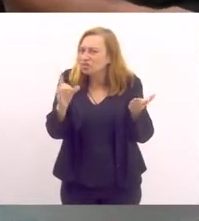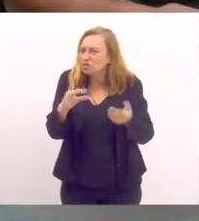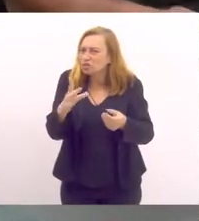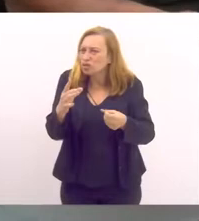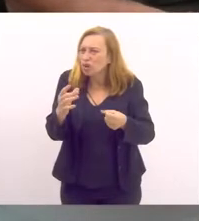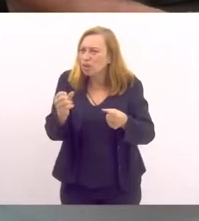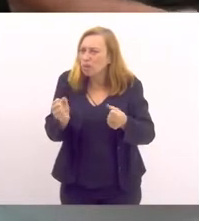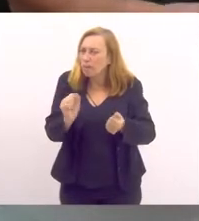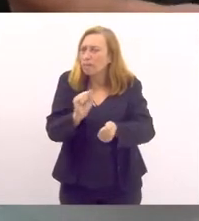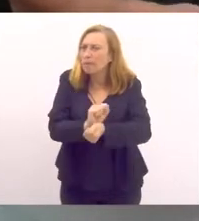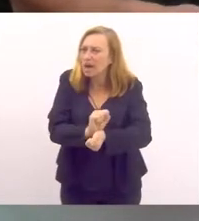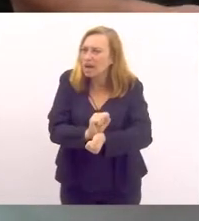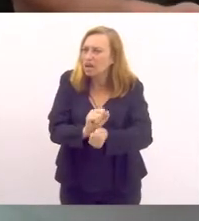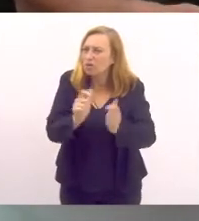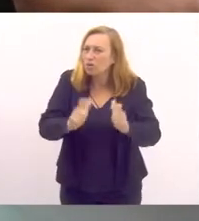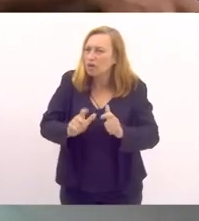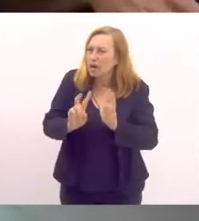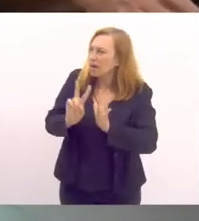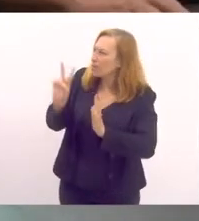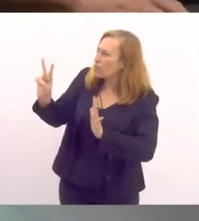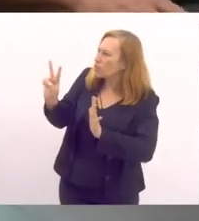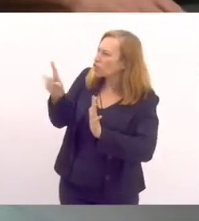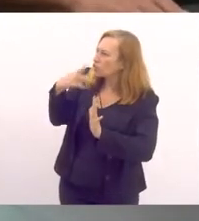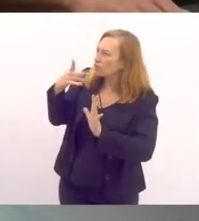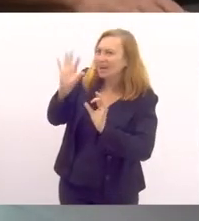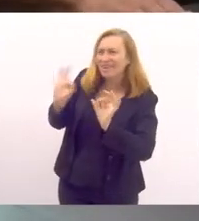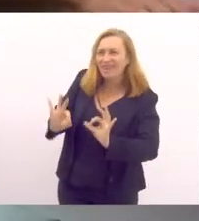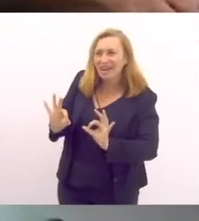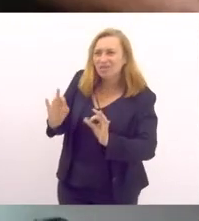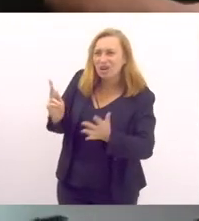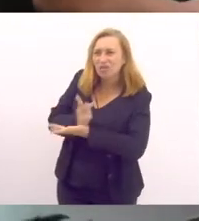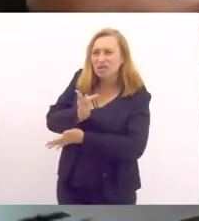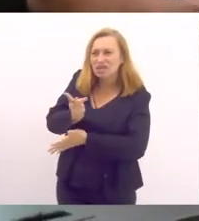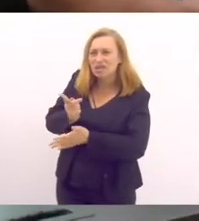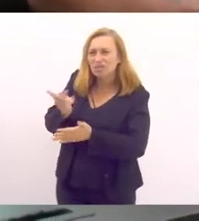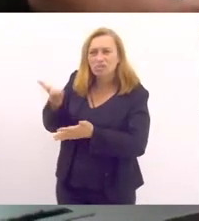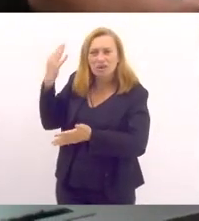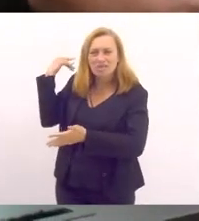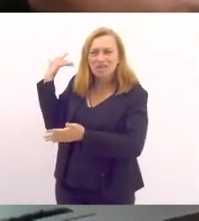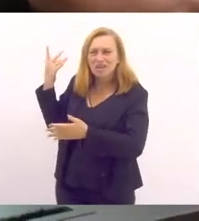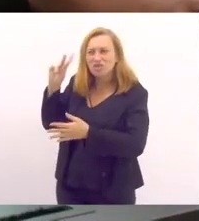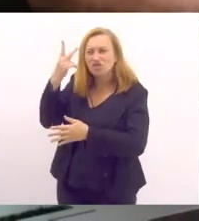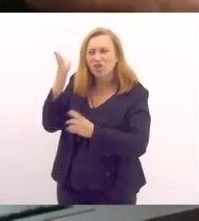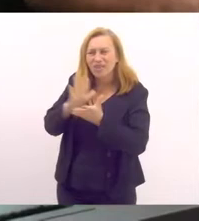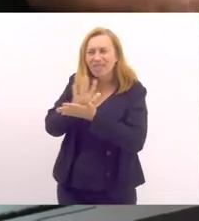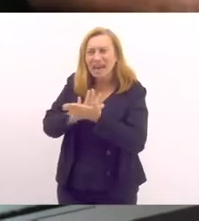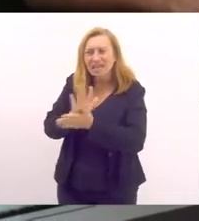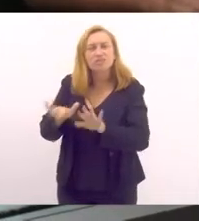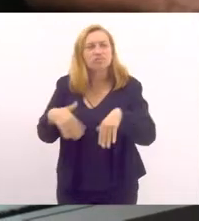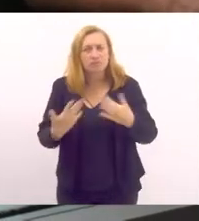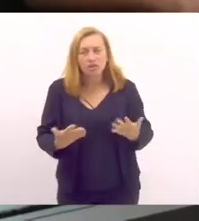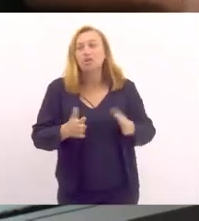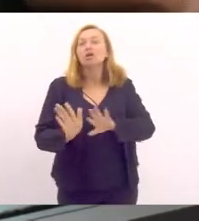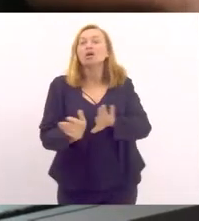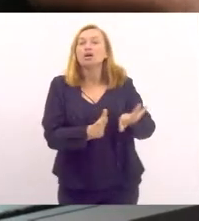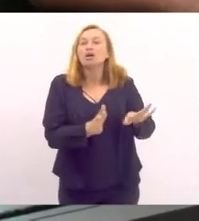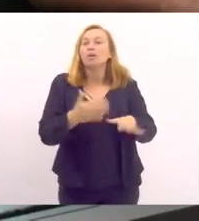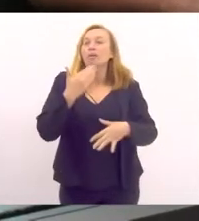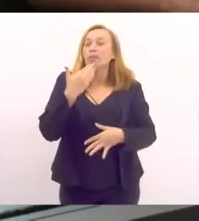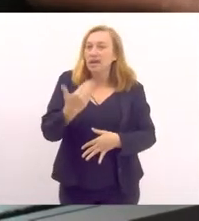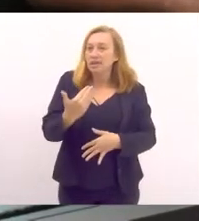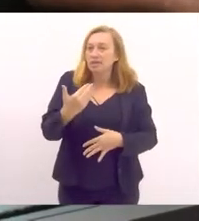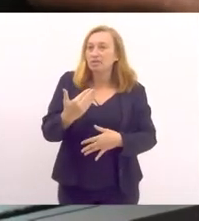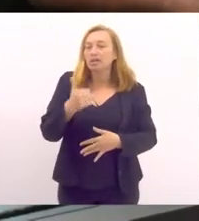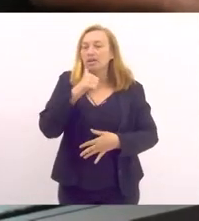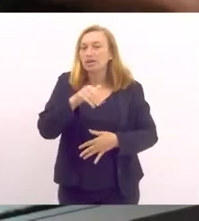uma profissão regulamentada por lei federal. E, diante disso tudo, eu clamo à